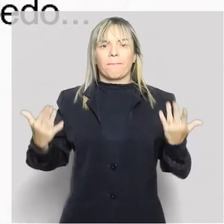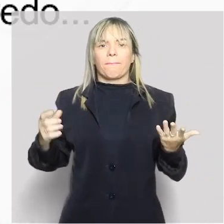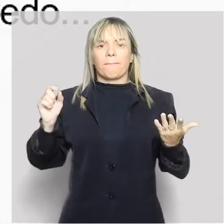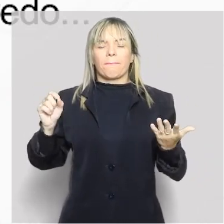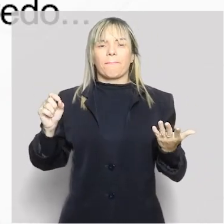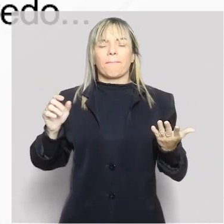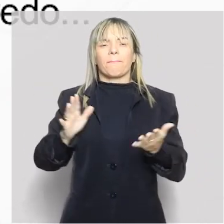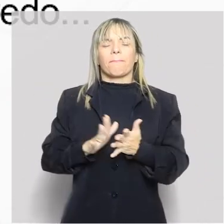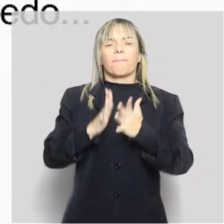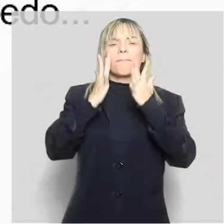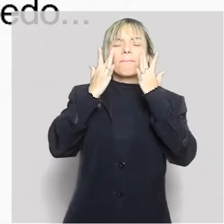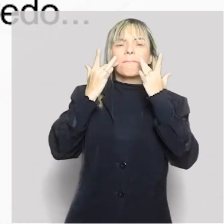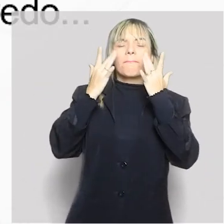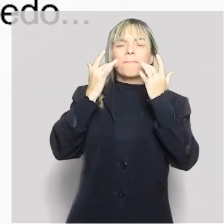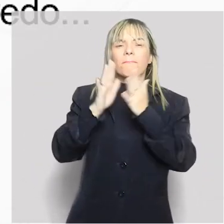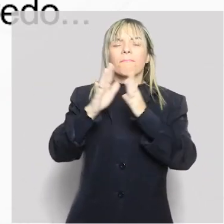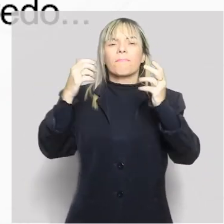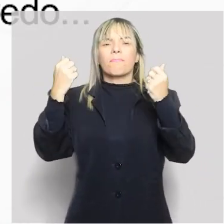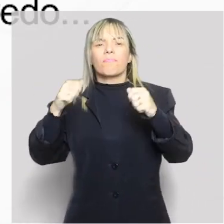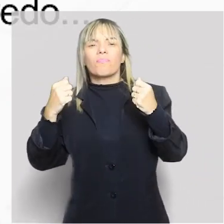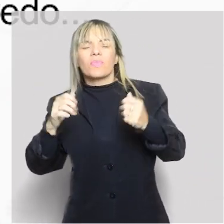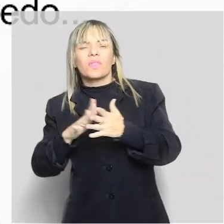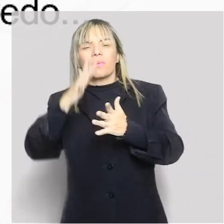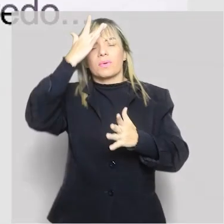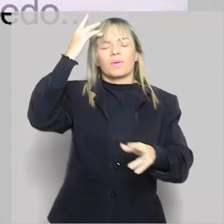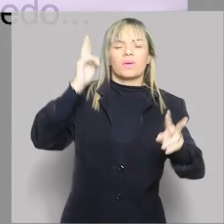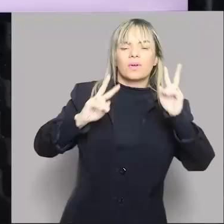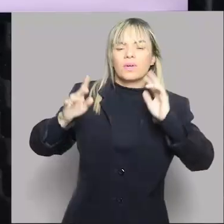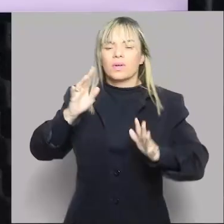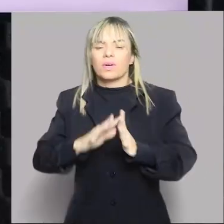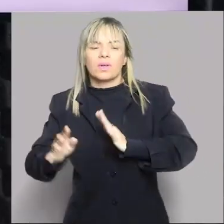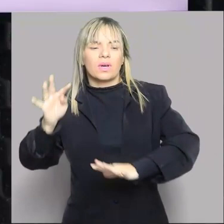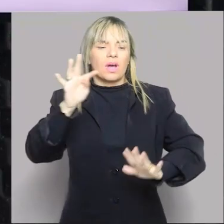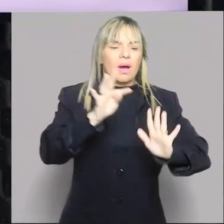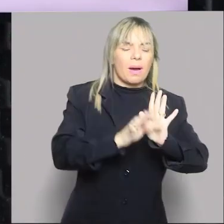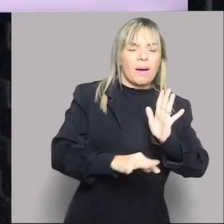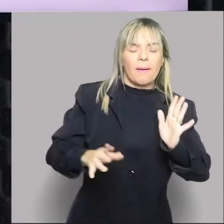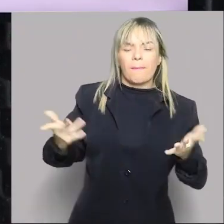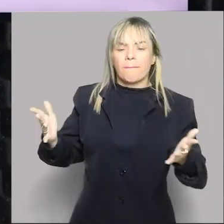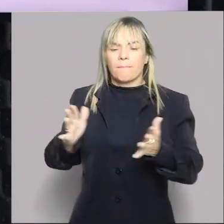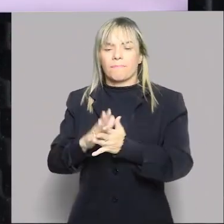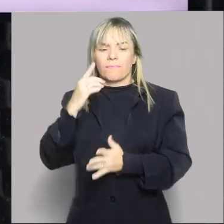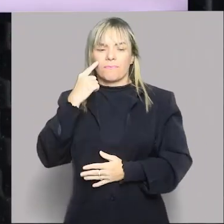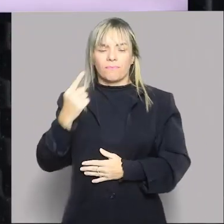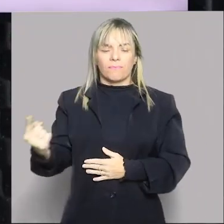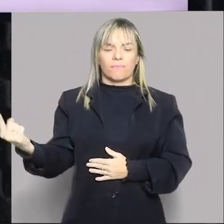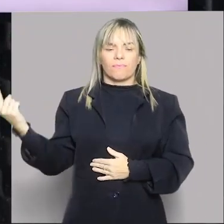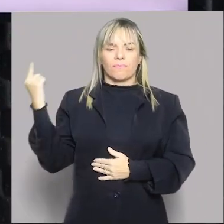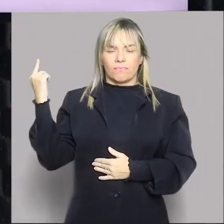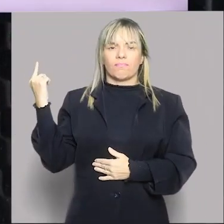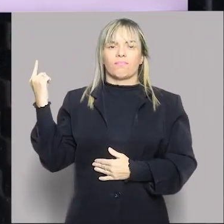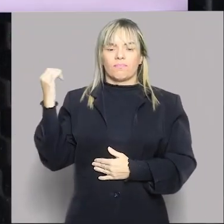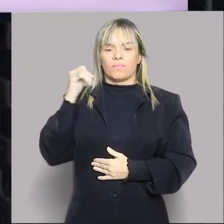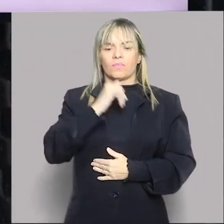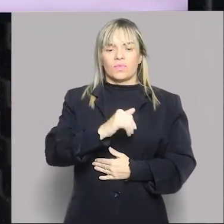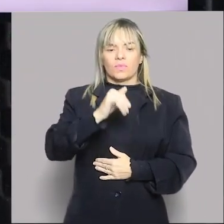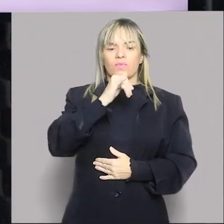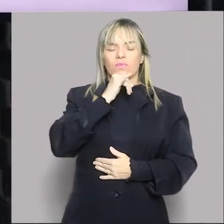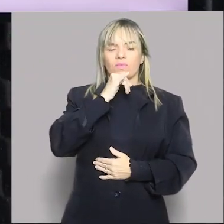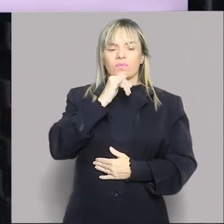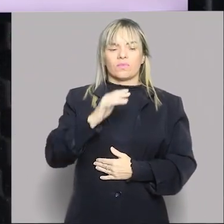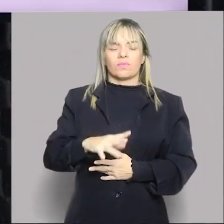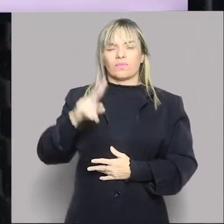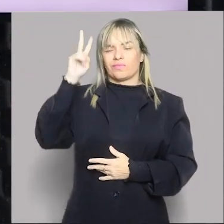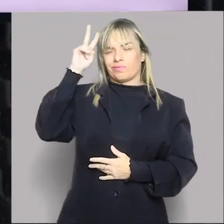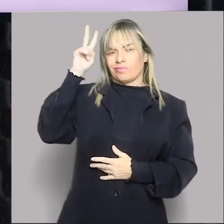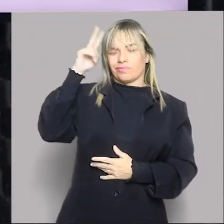de artistas. Você precisa do público, você precisa do texto, precisa da plateia. Nomes como Shakespeare, Arthur Azevedo, lembra desse